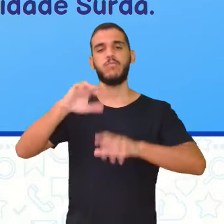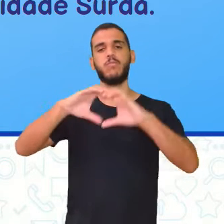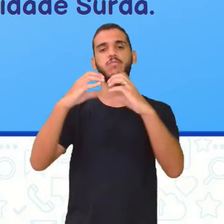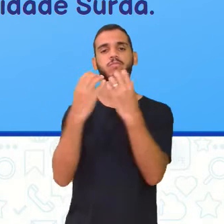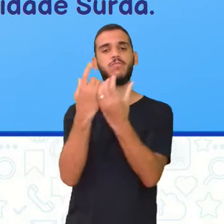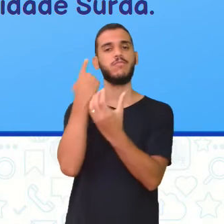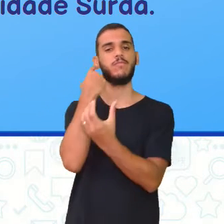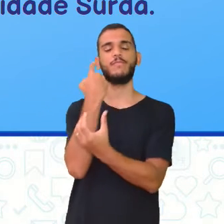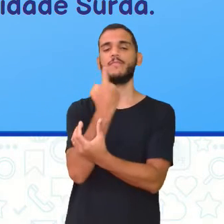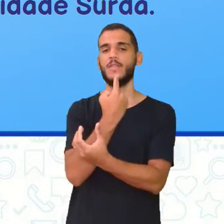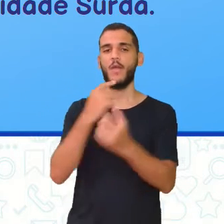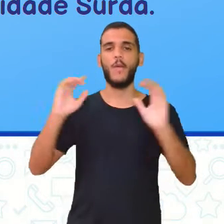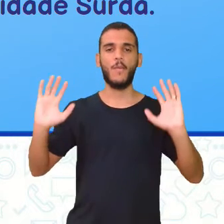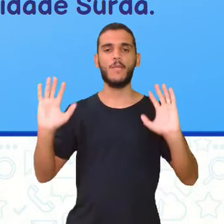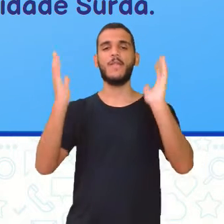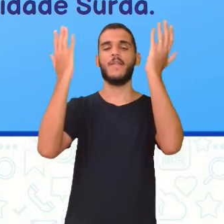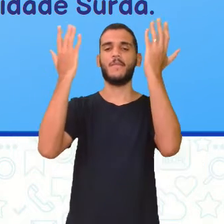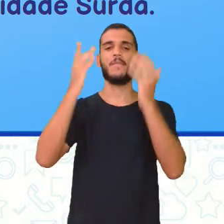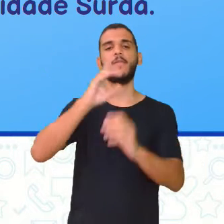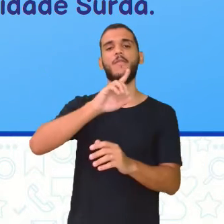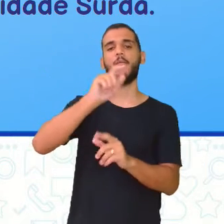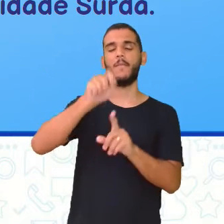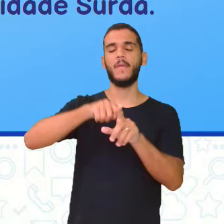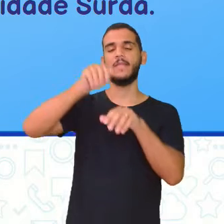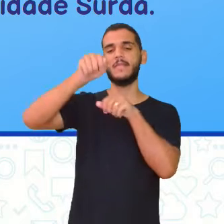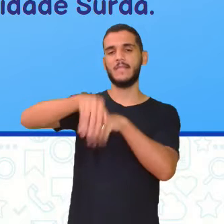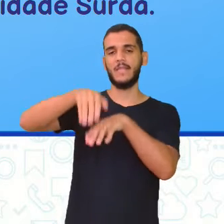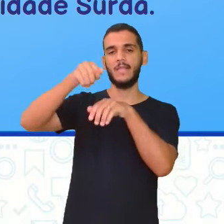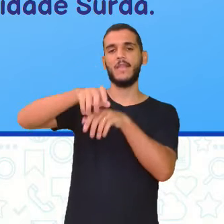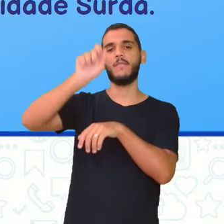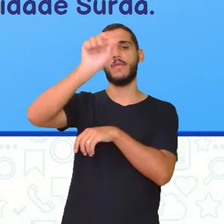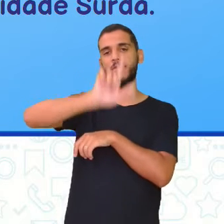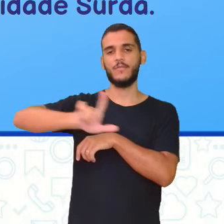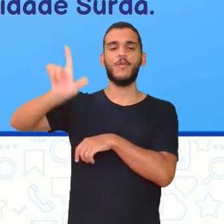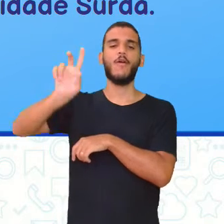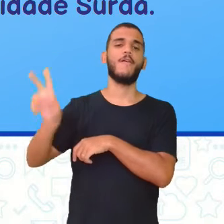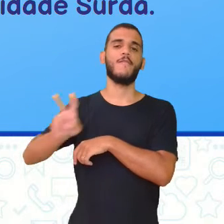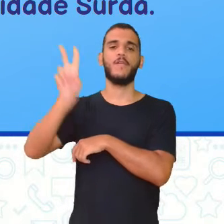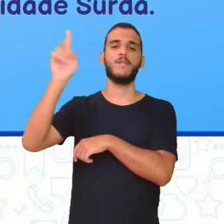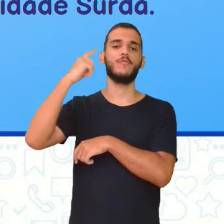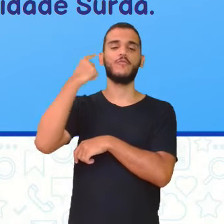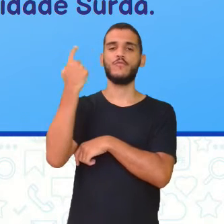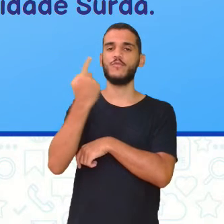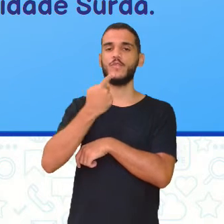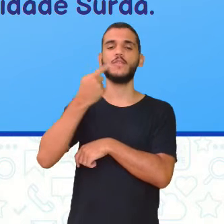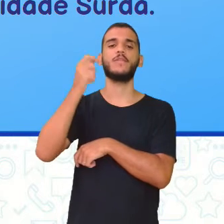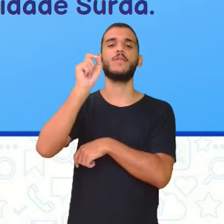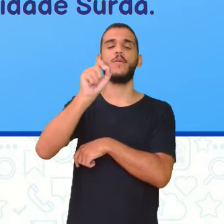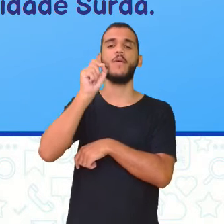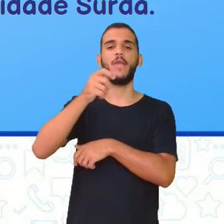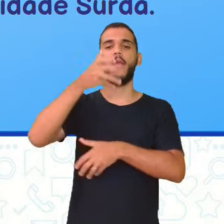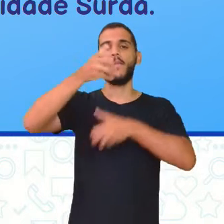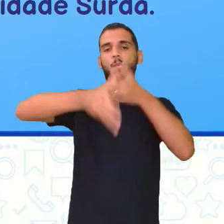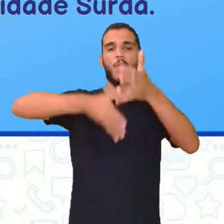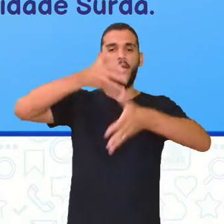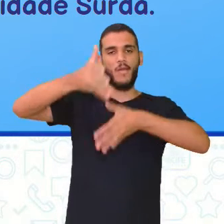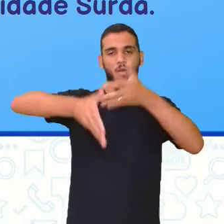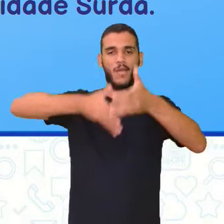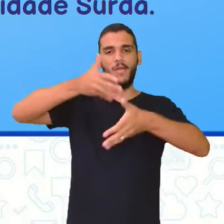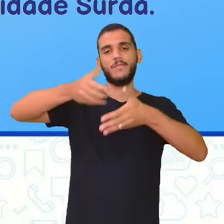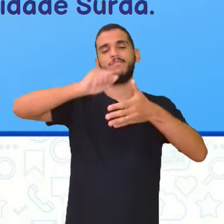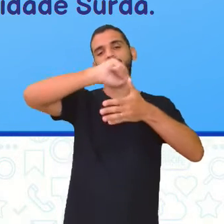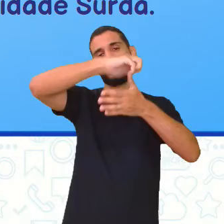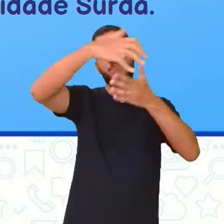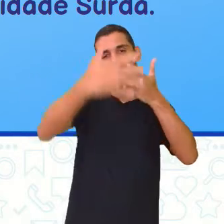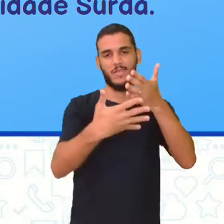surdos. Celebramos o Setembro Azul, mês da valorização dos surdos e da língua de sinal. Isso